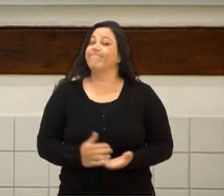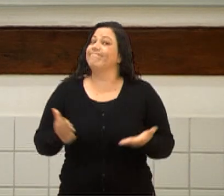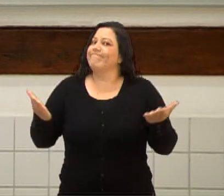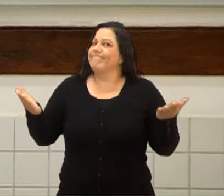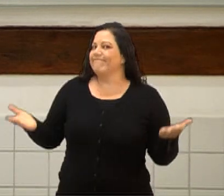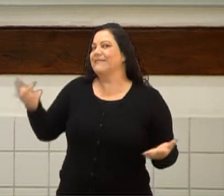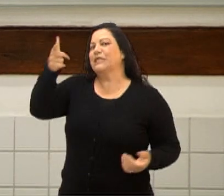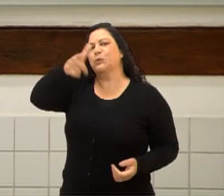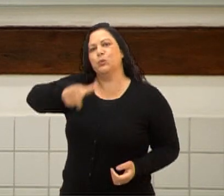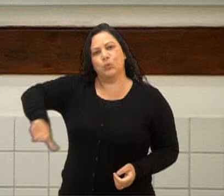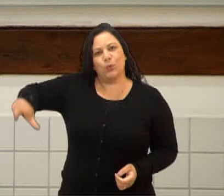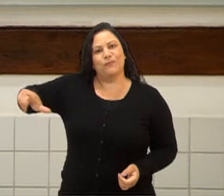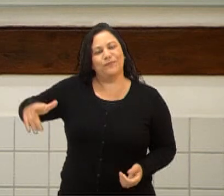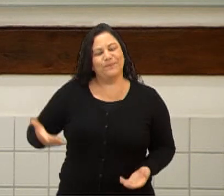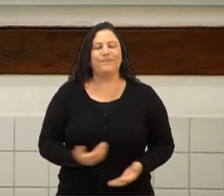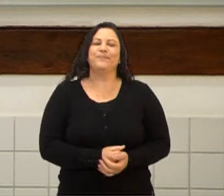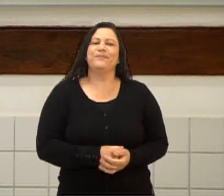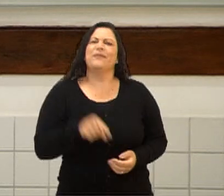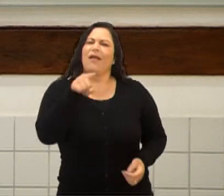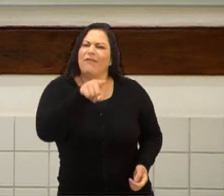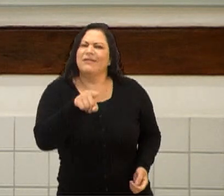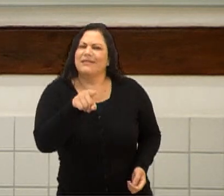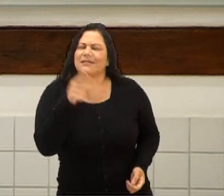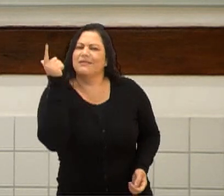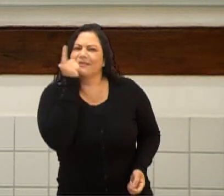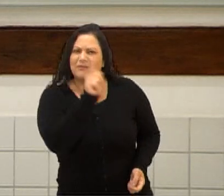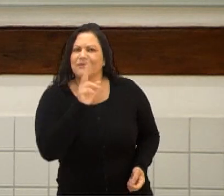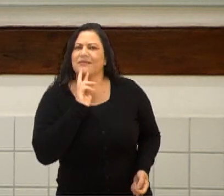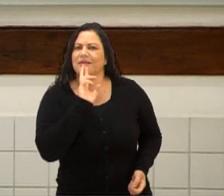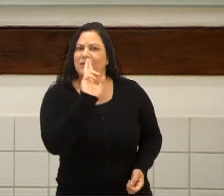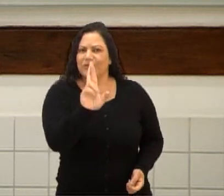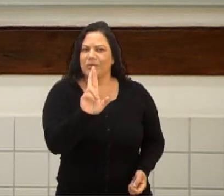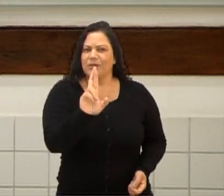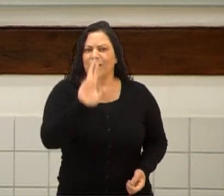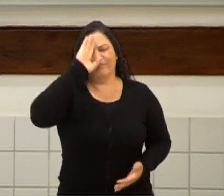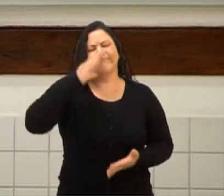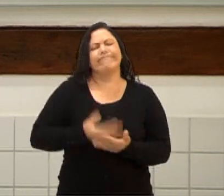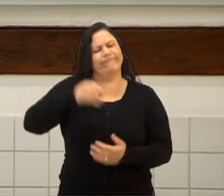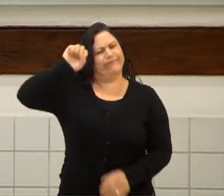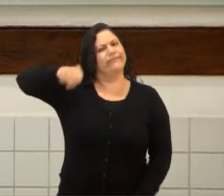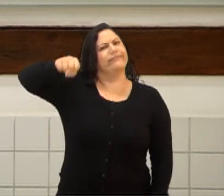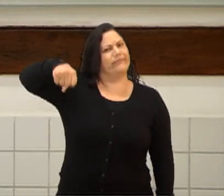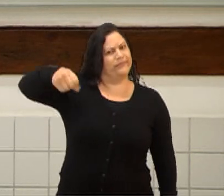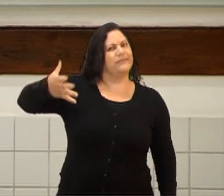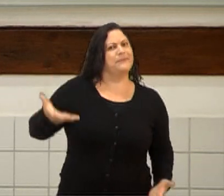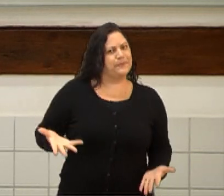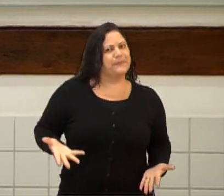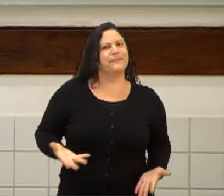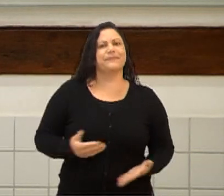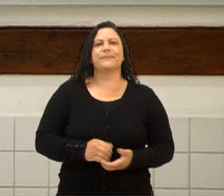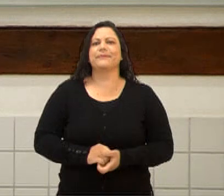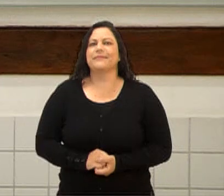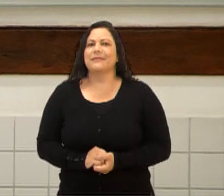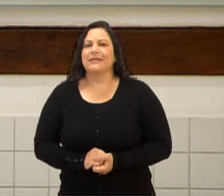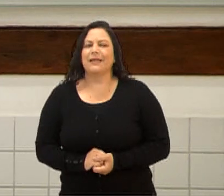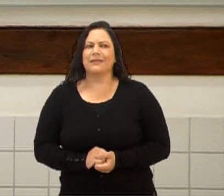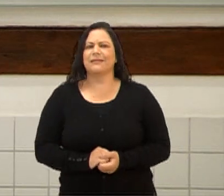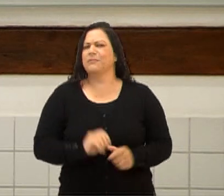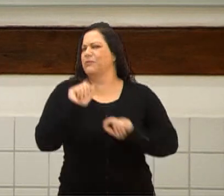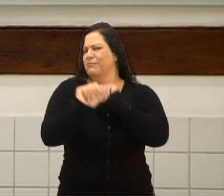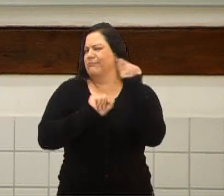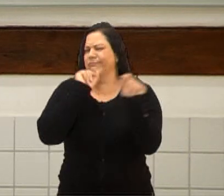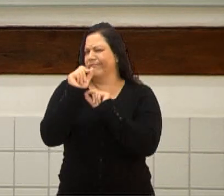Novamente comigo, gente. Conseguiram resolver? Acredito que sim. Esse não. Tem um aqui